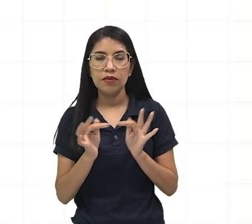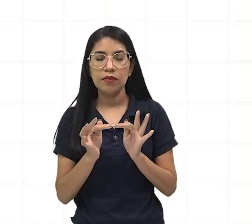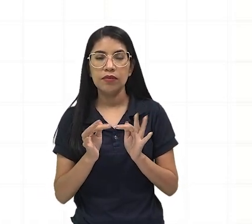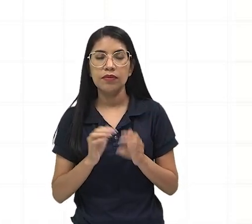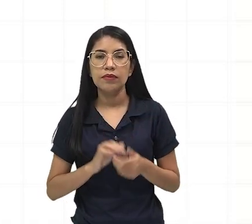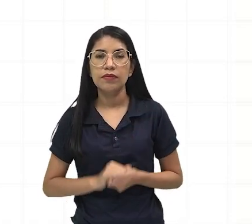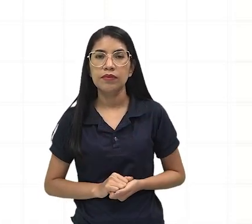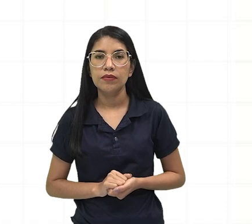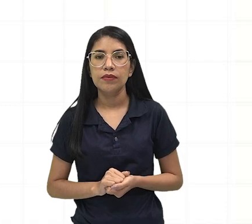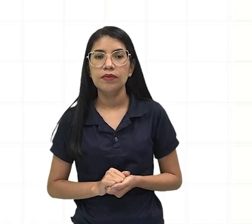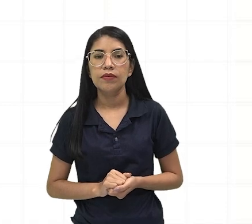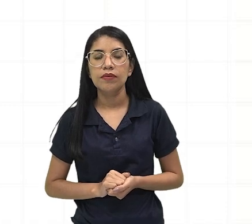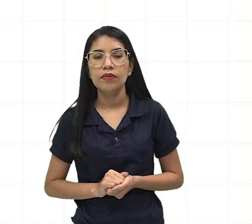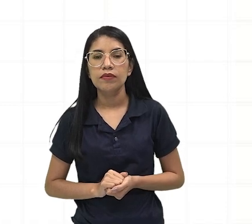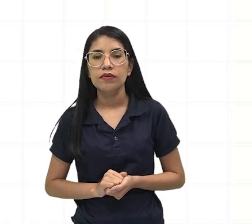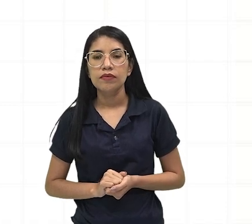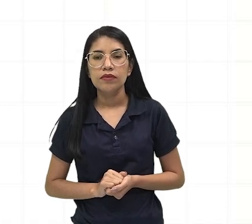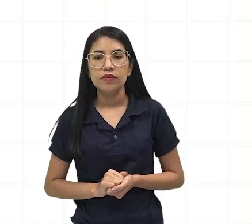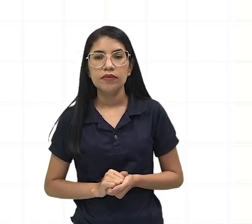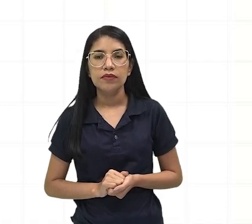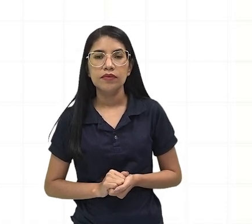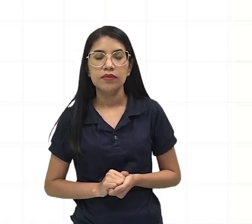passo.